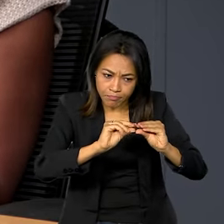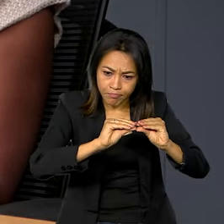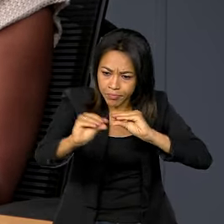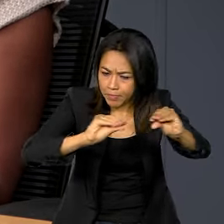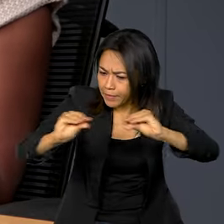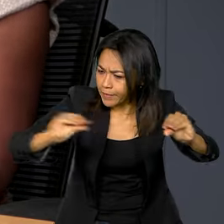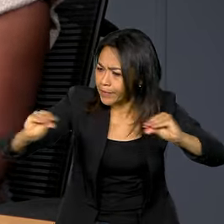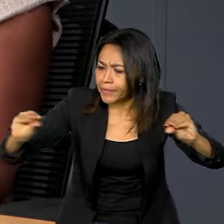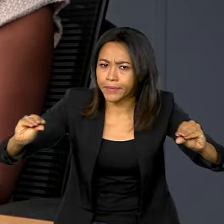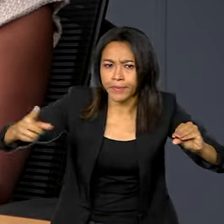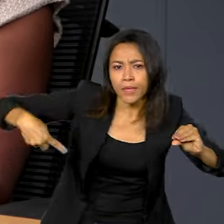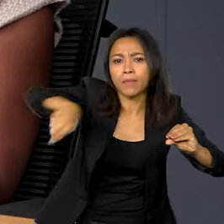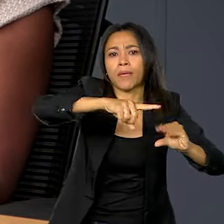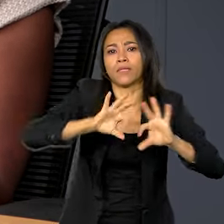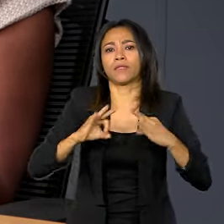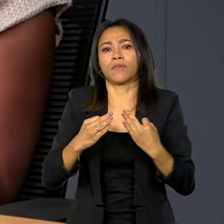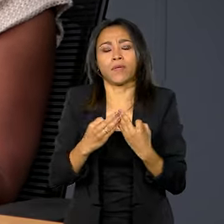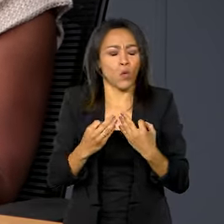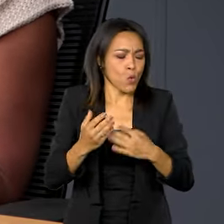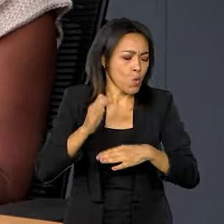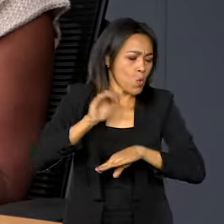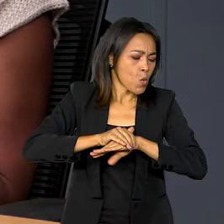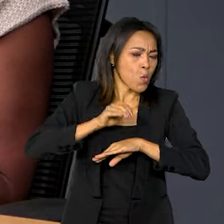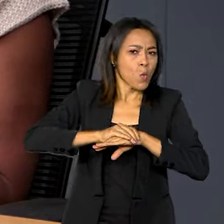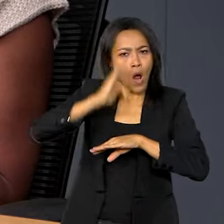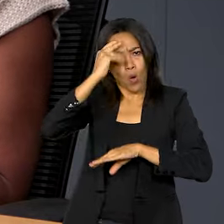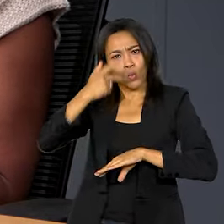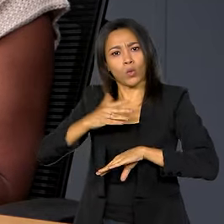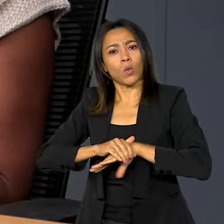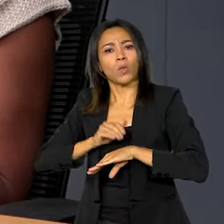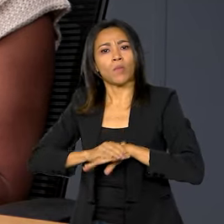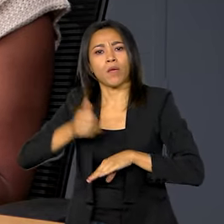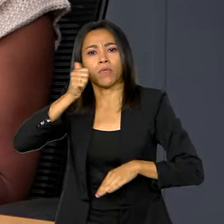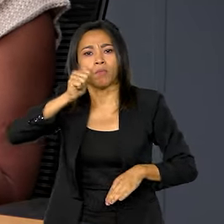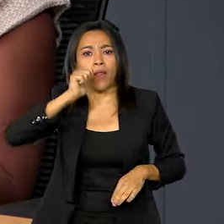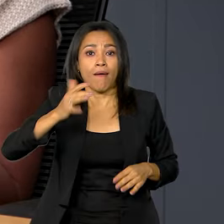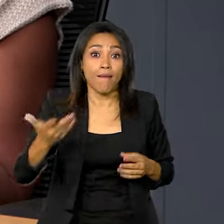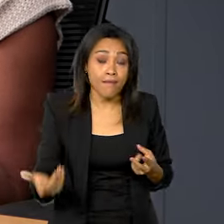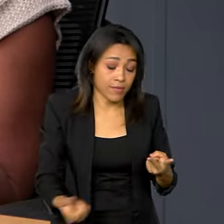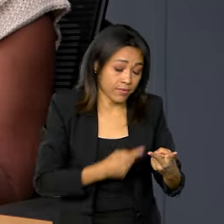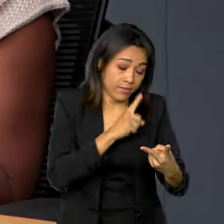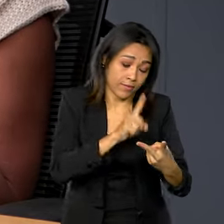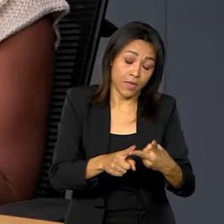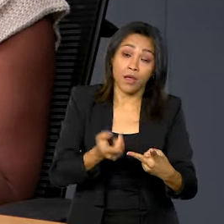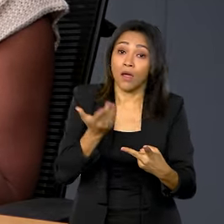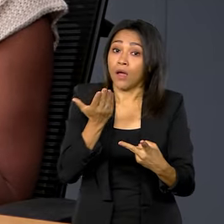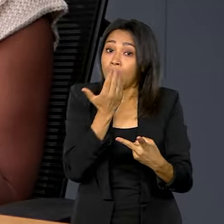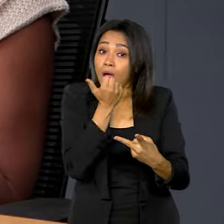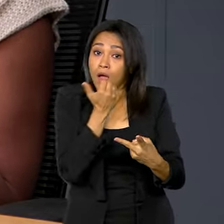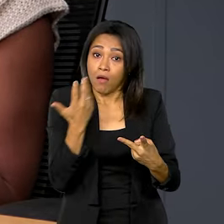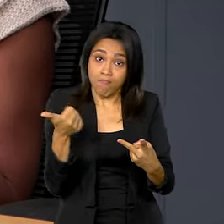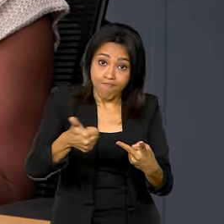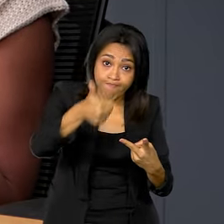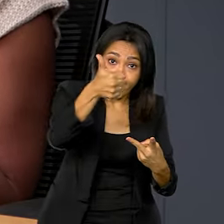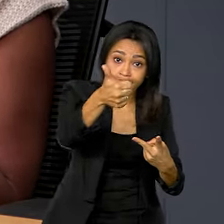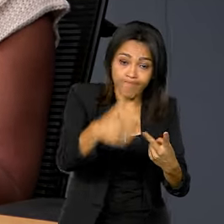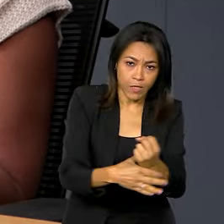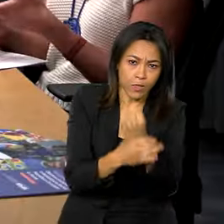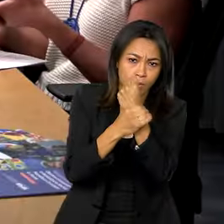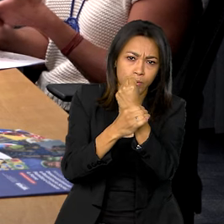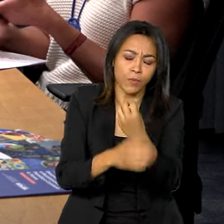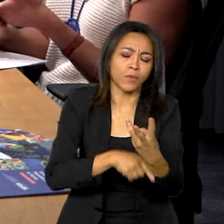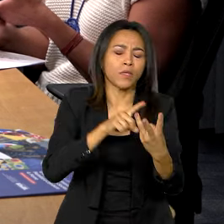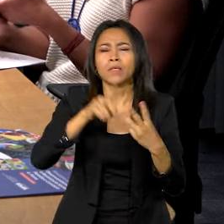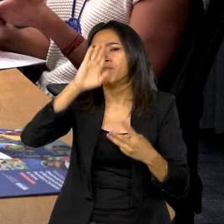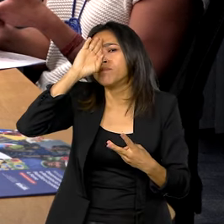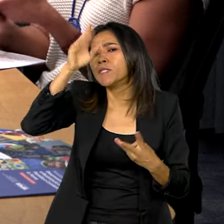renda que chega nas mãos dessa família traz uma autonomia melhor para as mulheres traz uma alimentação melhor e mais segura e